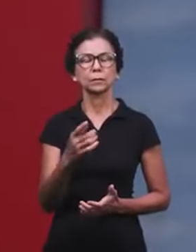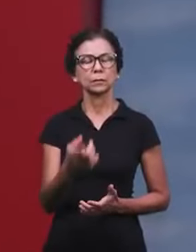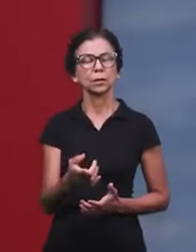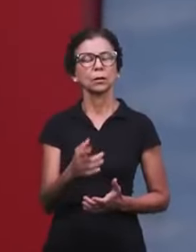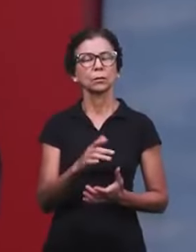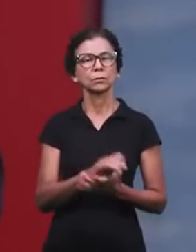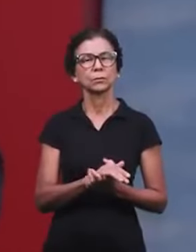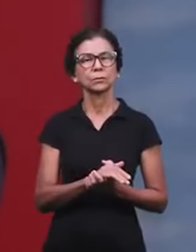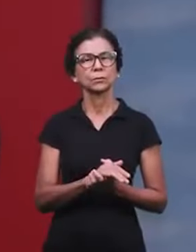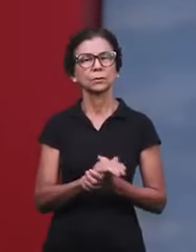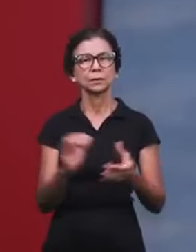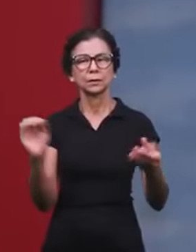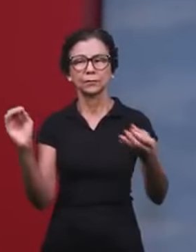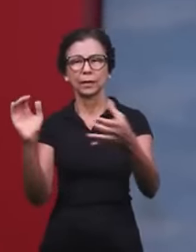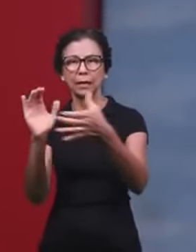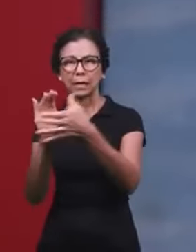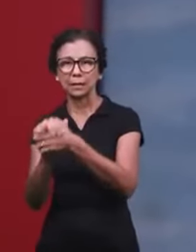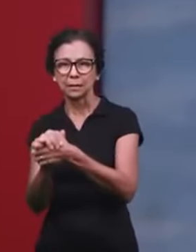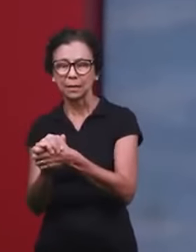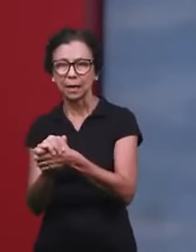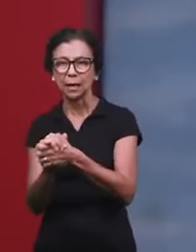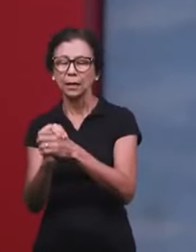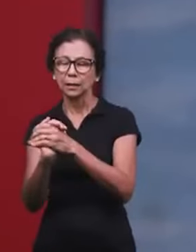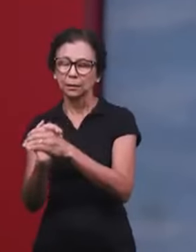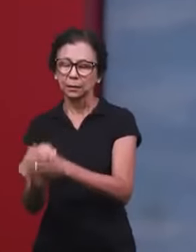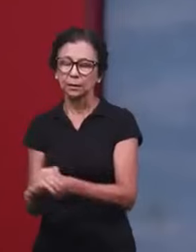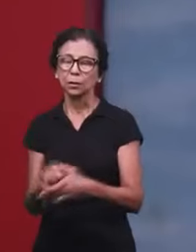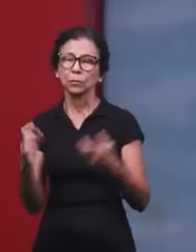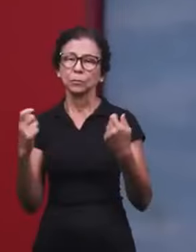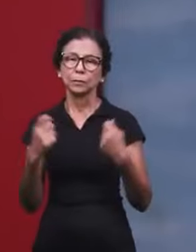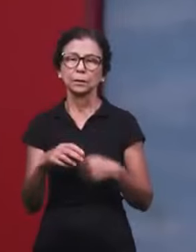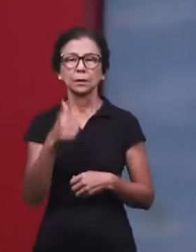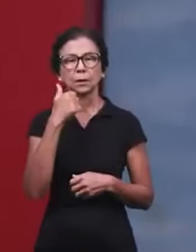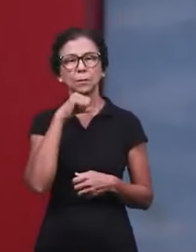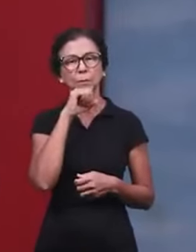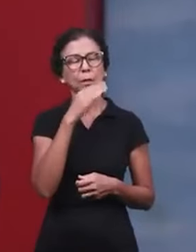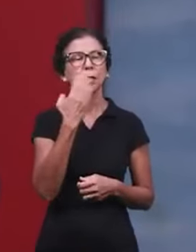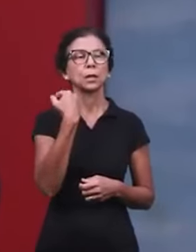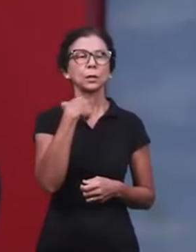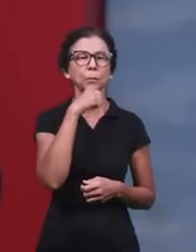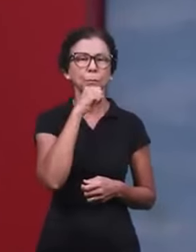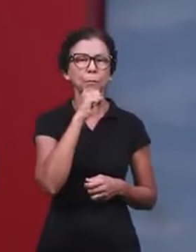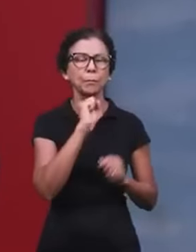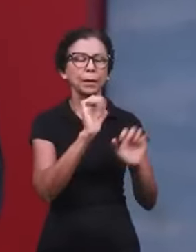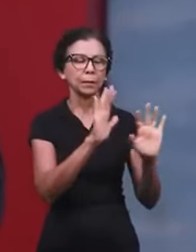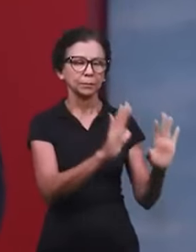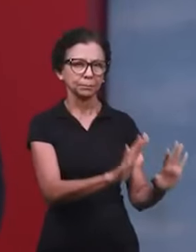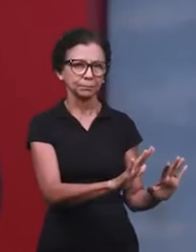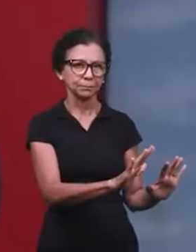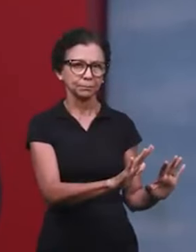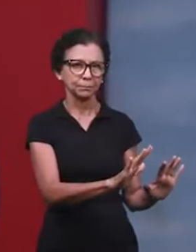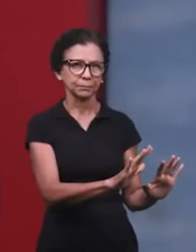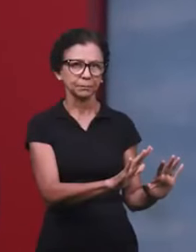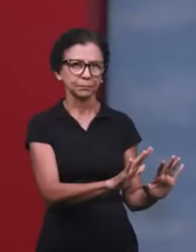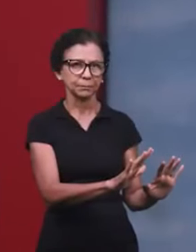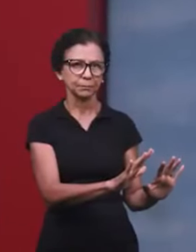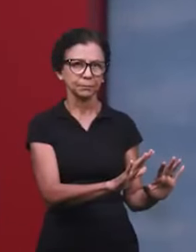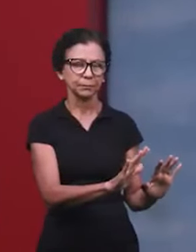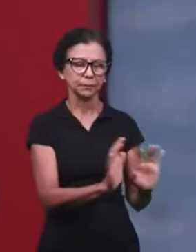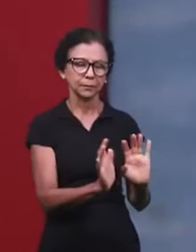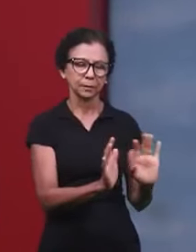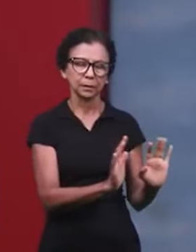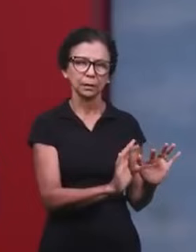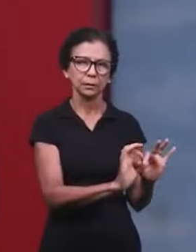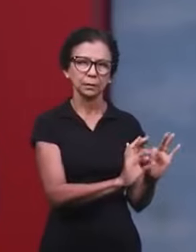filhos então a família é uma instituição de Deus tudo aquilo que vem de